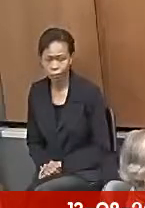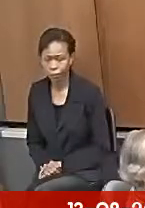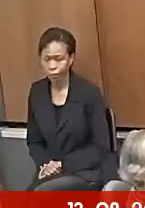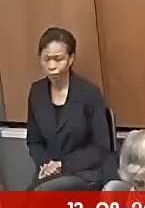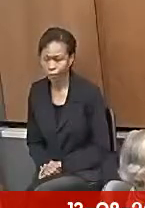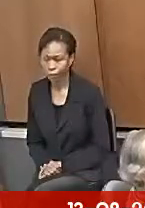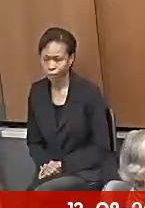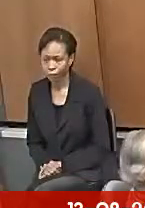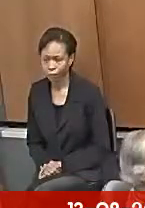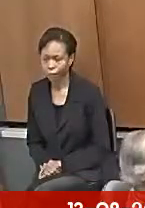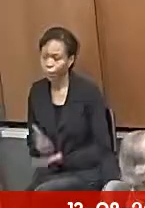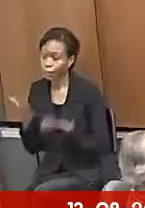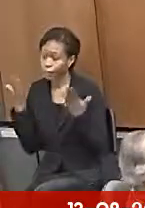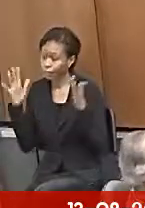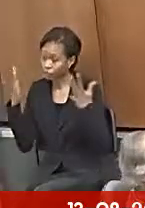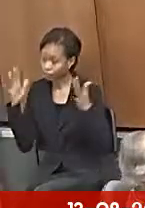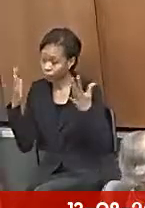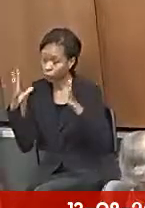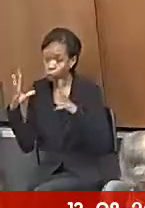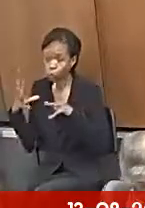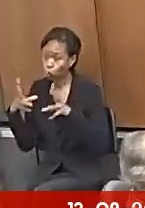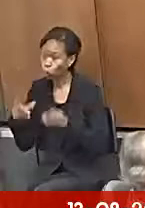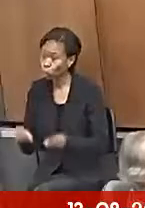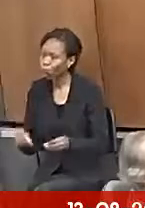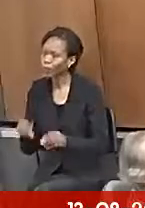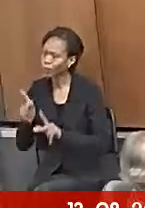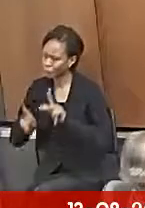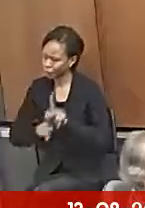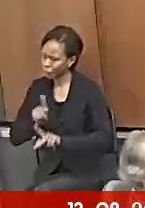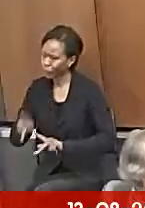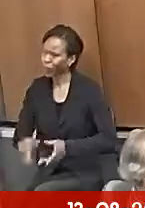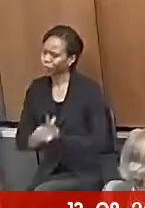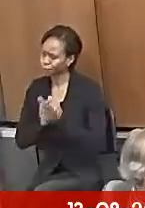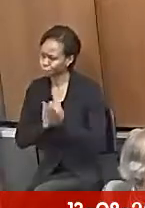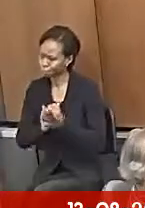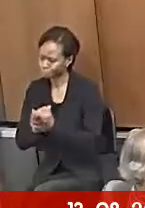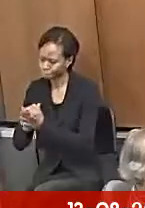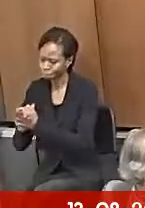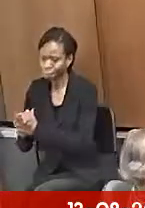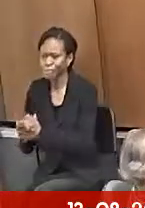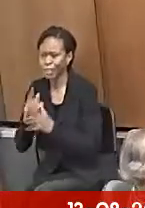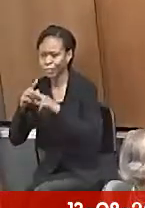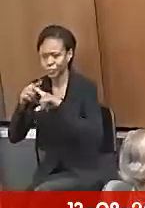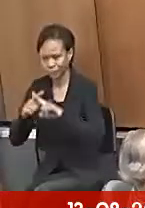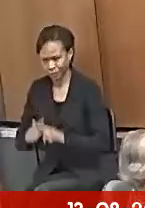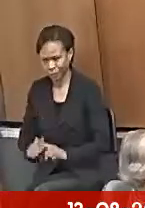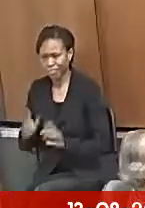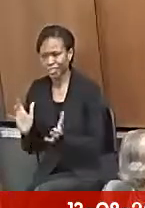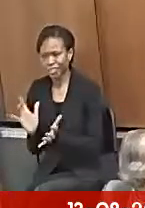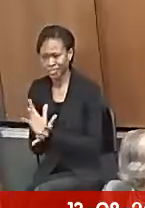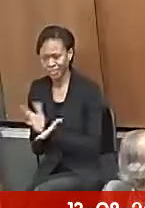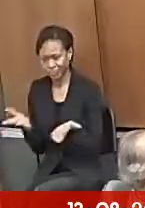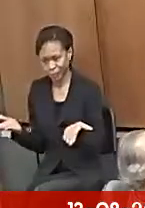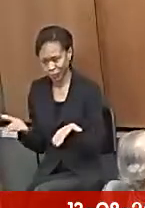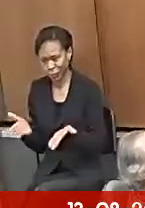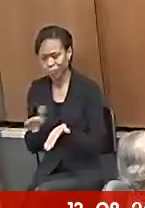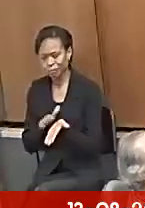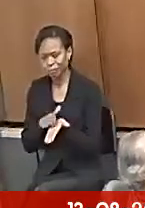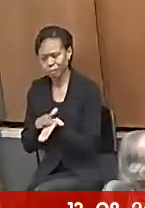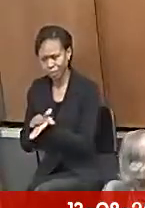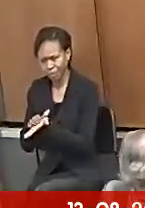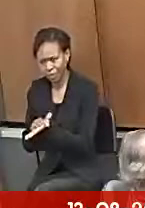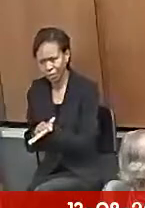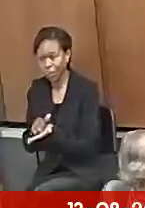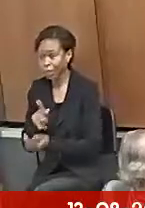agora uma salva de palmas para todos os homenageados na tarde de hoje né parabéns ao